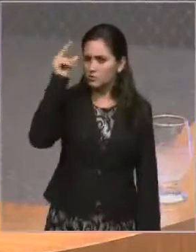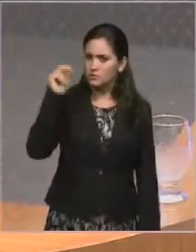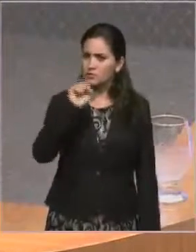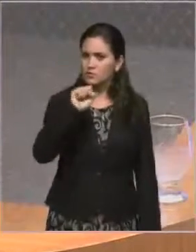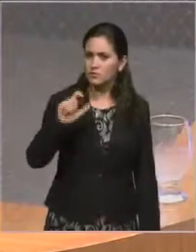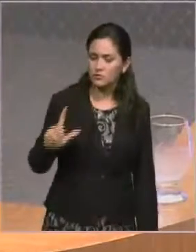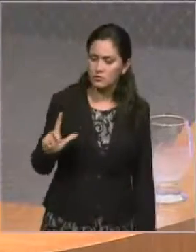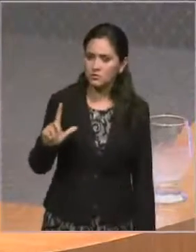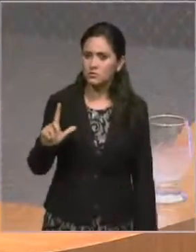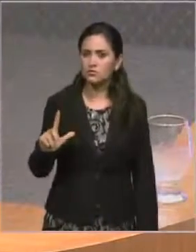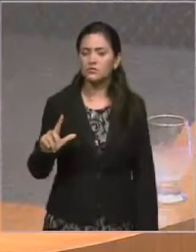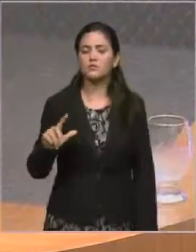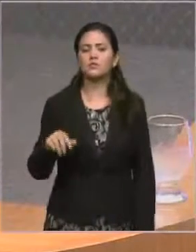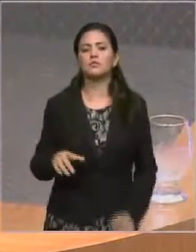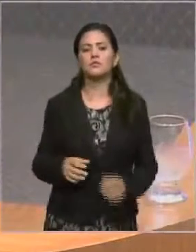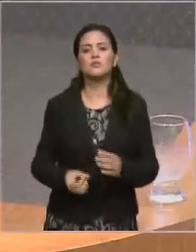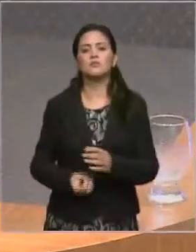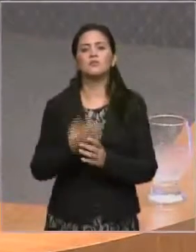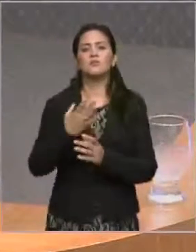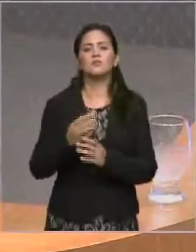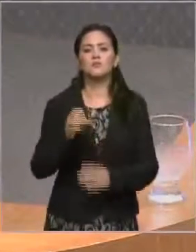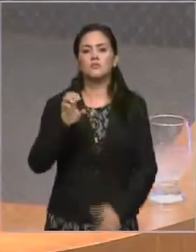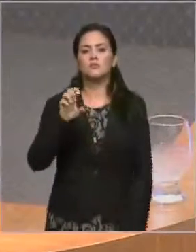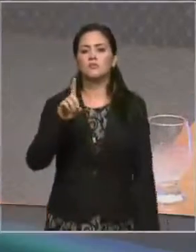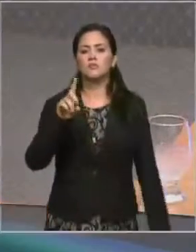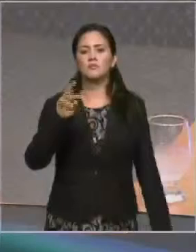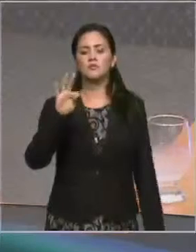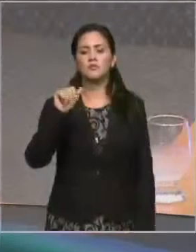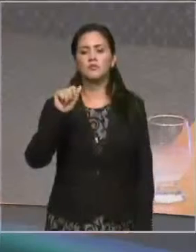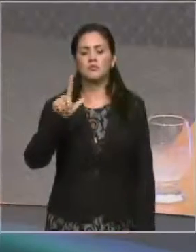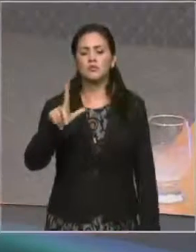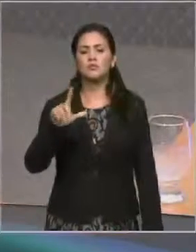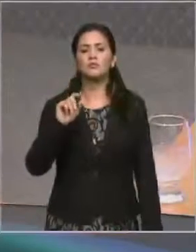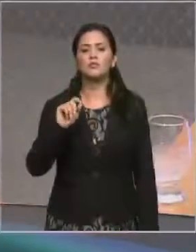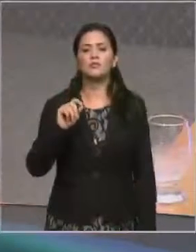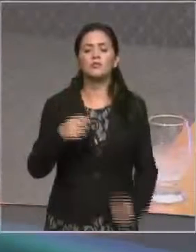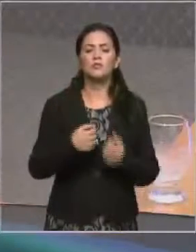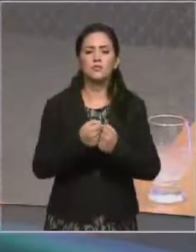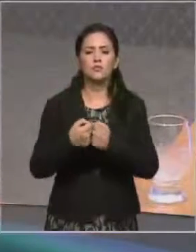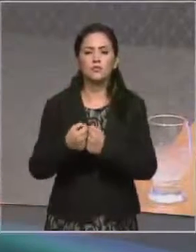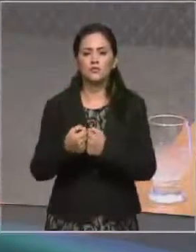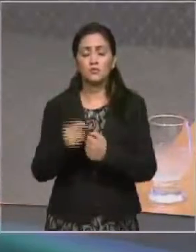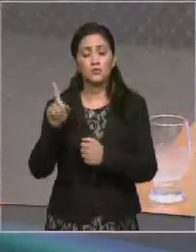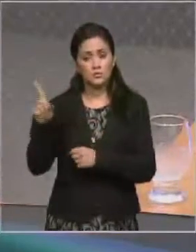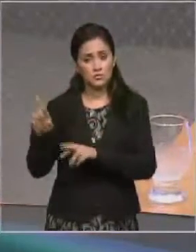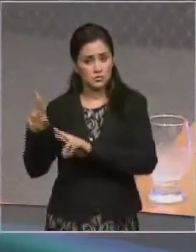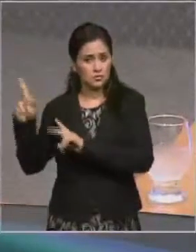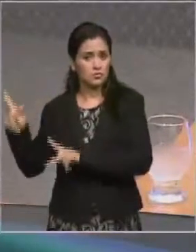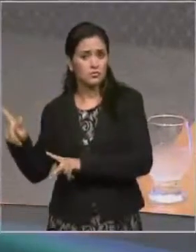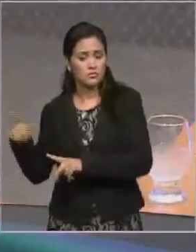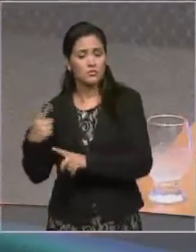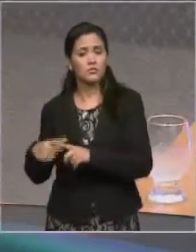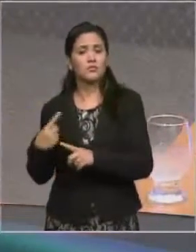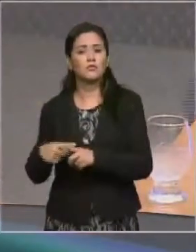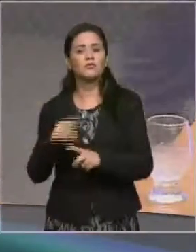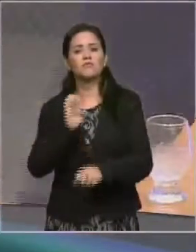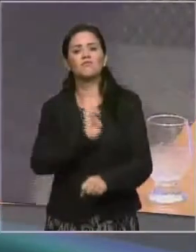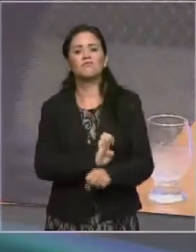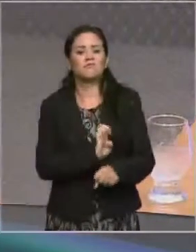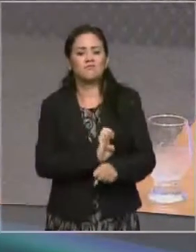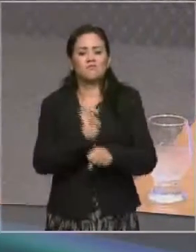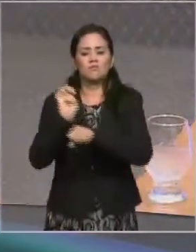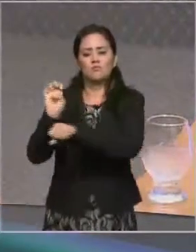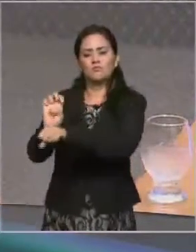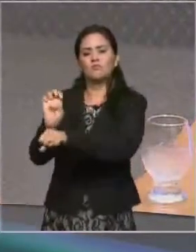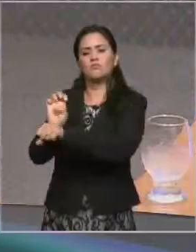edital do transporte público. Lá é uma situação um pouco diferente, porque é o transporte entre 2 estados, e a gente,